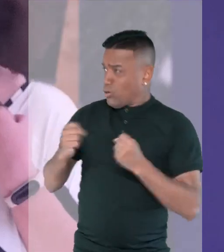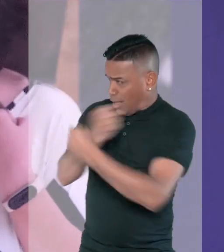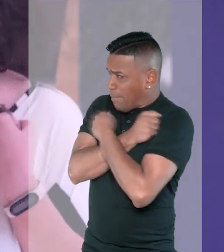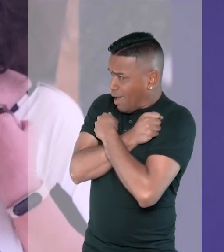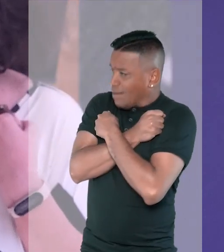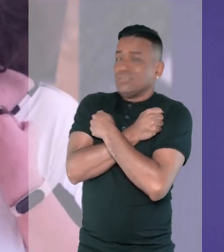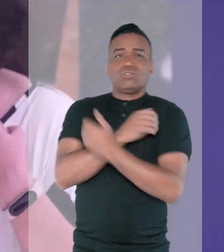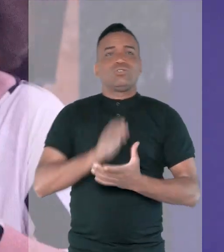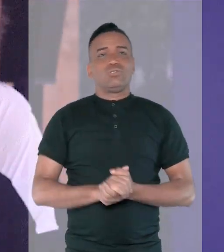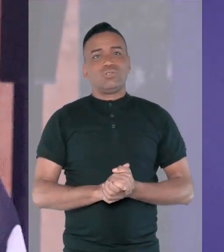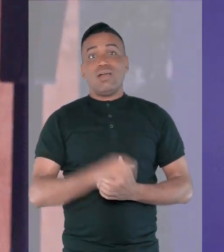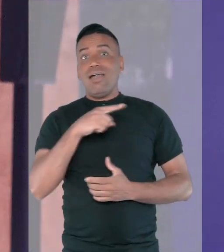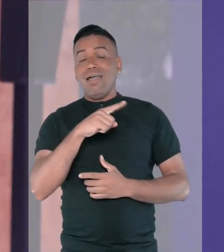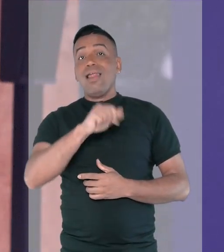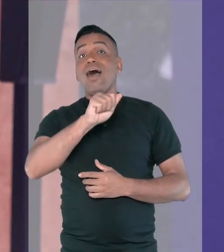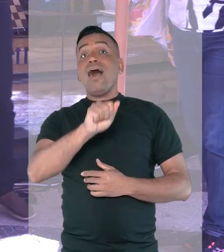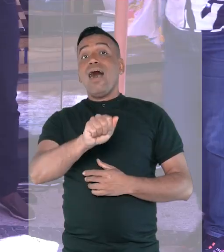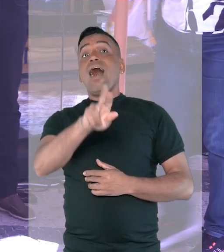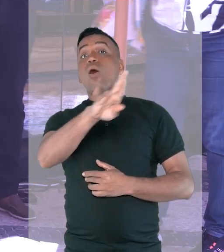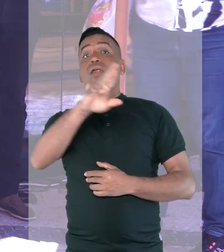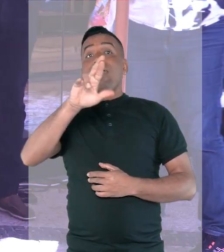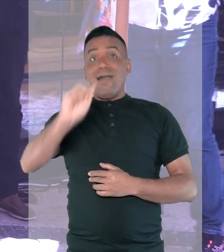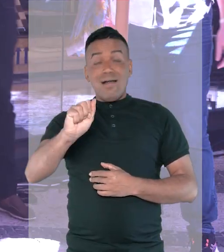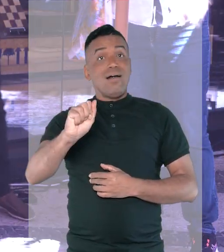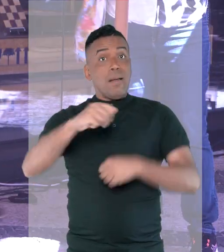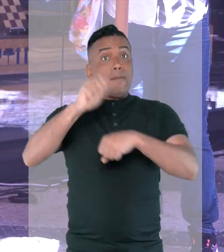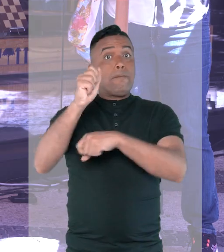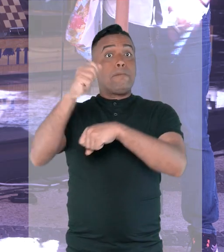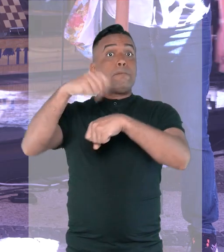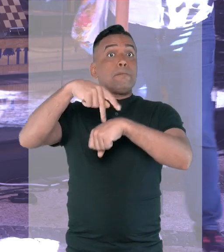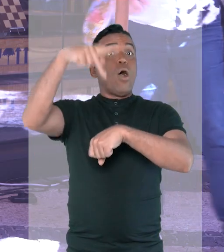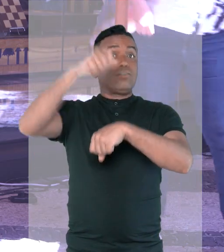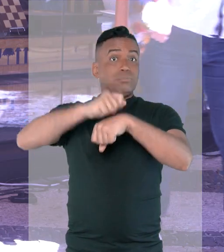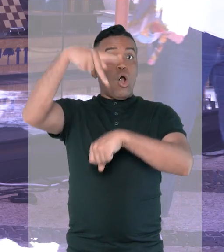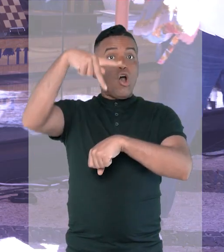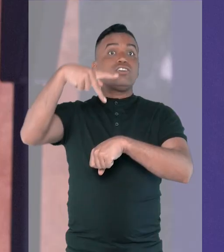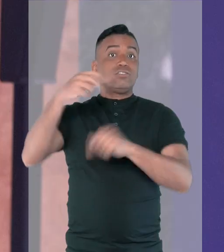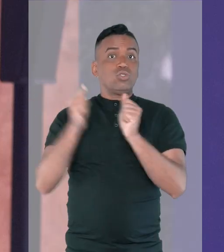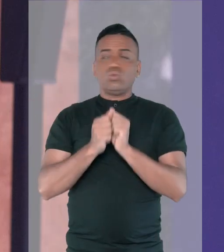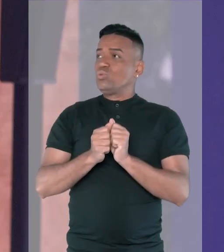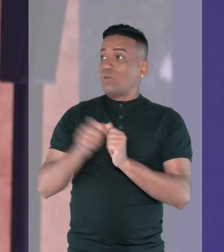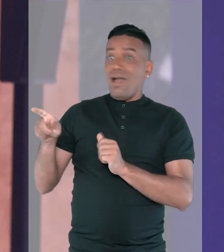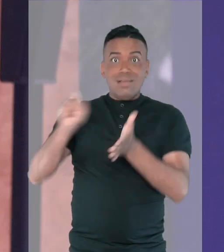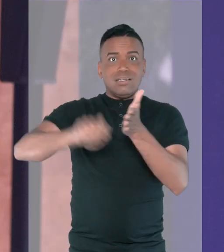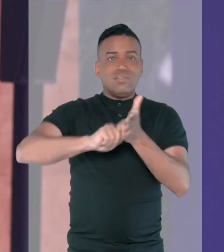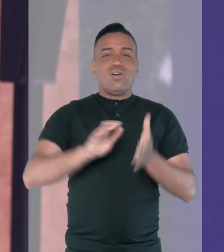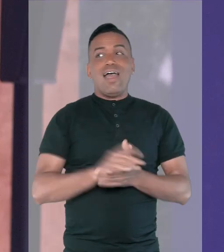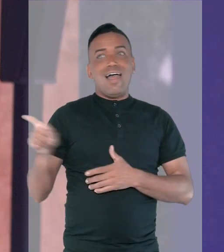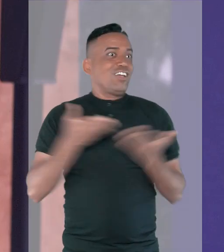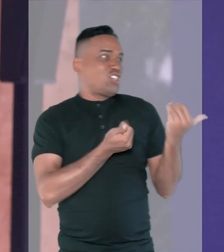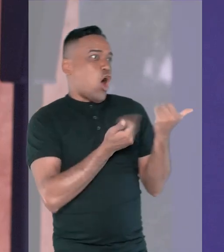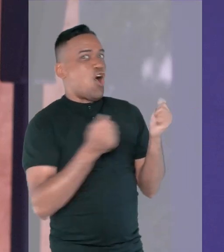Posso te dar um abraço? Obrigada, Áurea. Gente, a Áurea fez pós-graduação comigo Ela também é escritora. A Sofia é